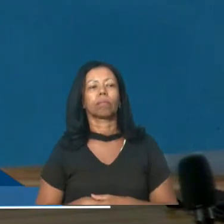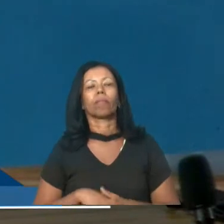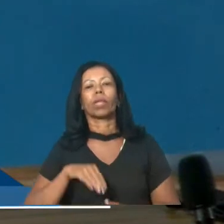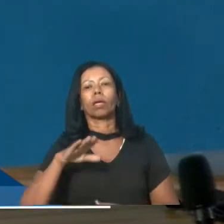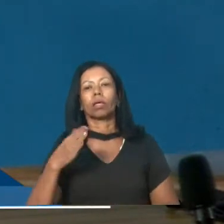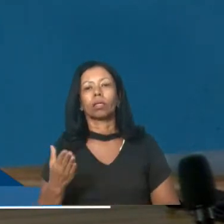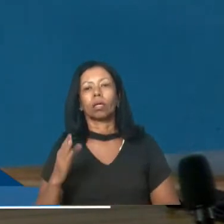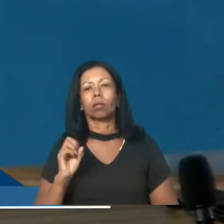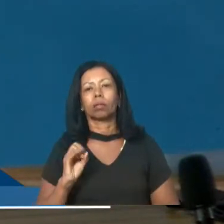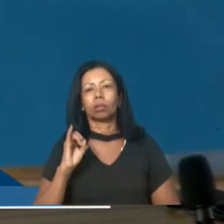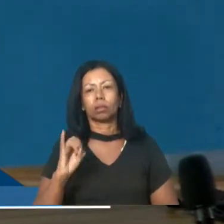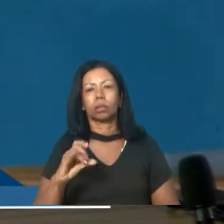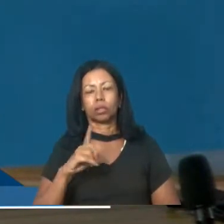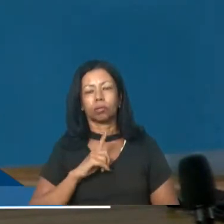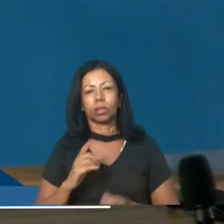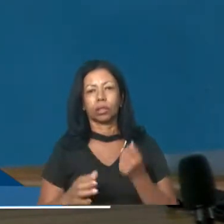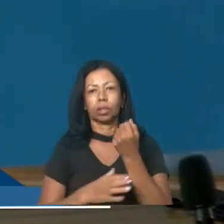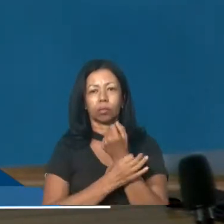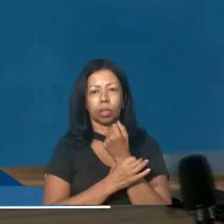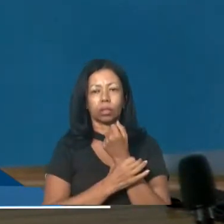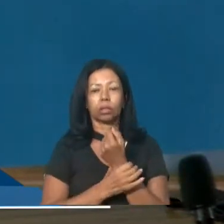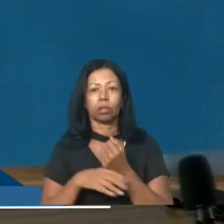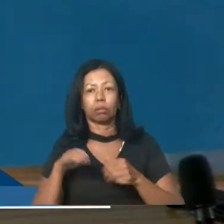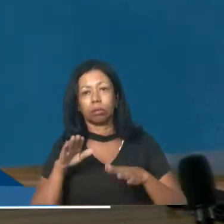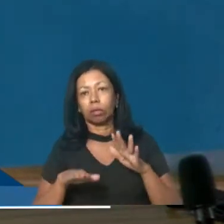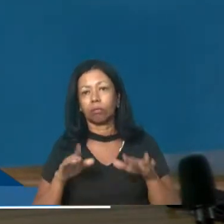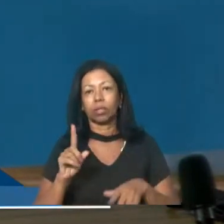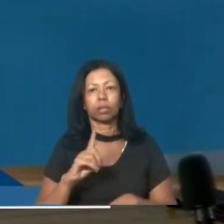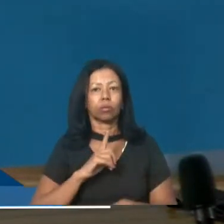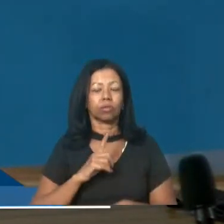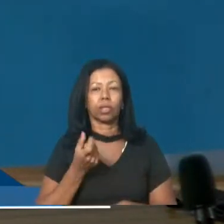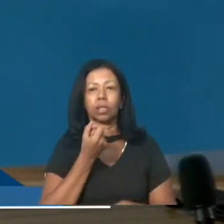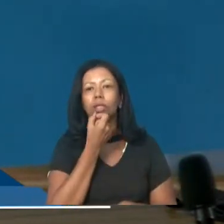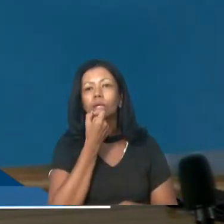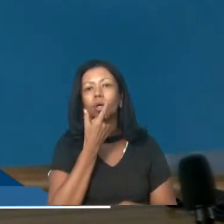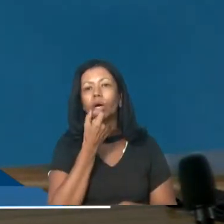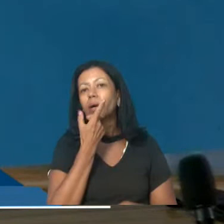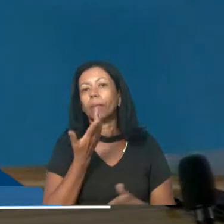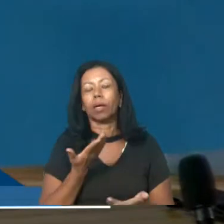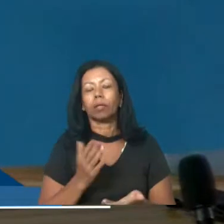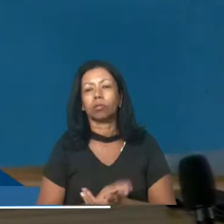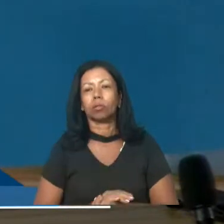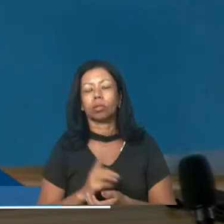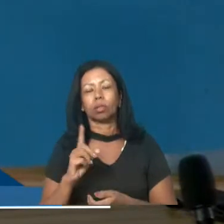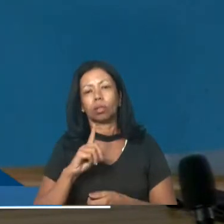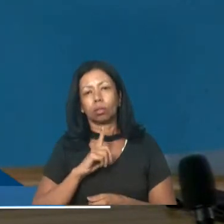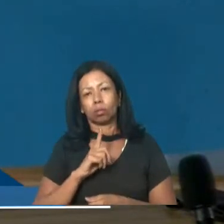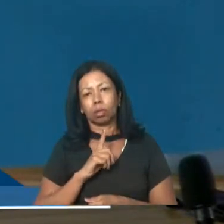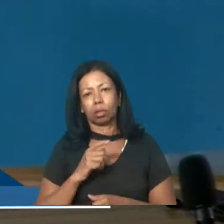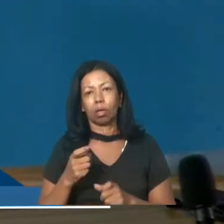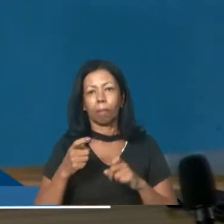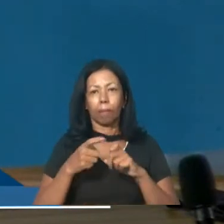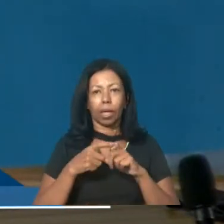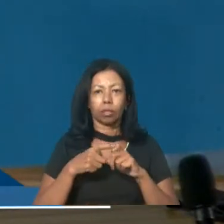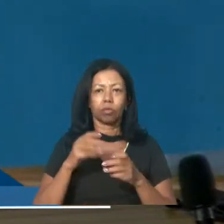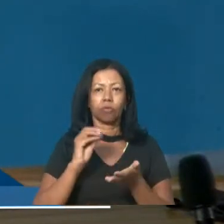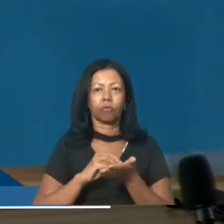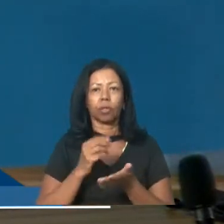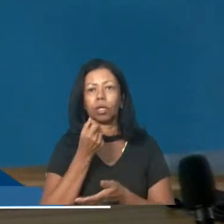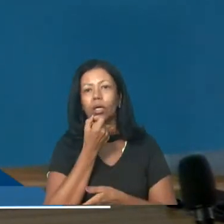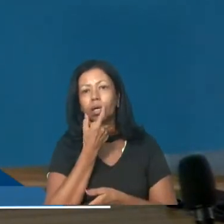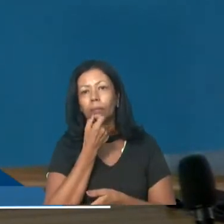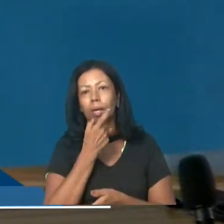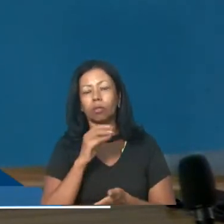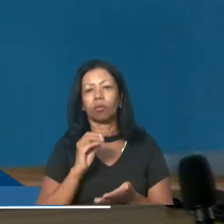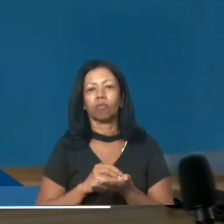assim, se tivéssemos a segurança, talvez não tivéssemos o remédio. Olha o que acontece com o Cubatão. Cubatão não tem um médico, falta remédio,